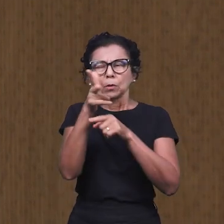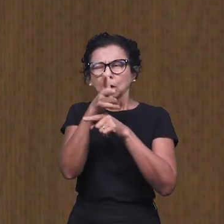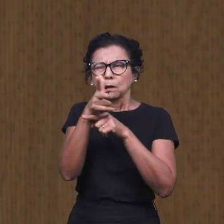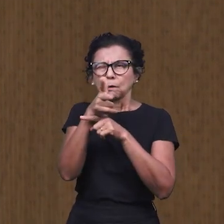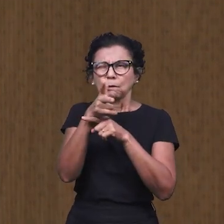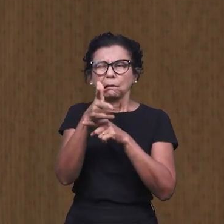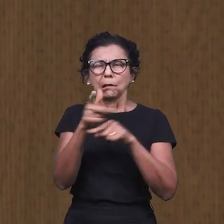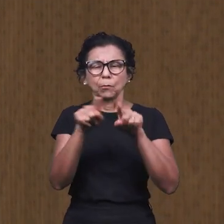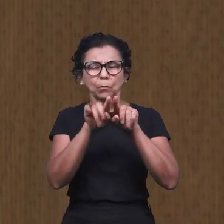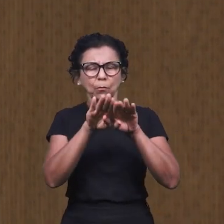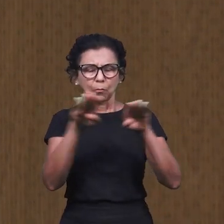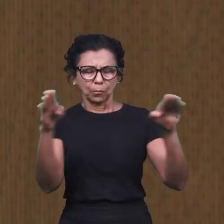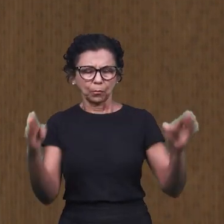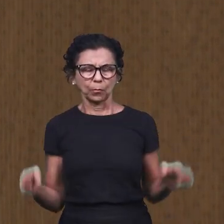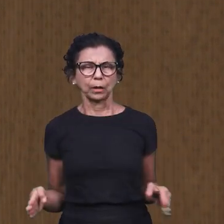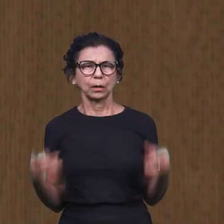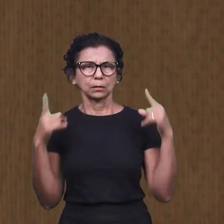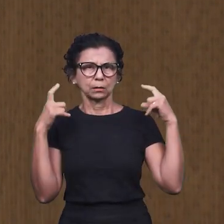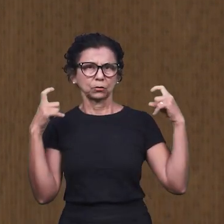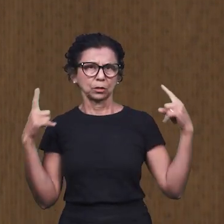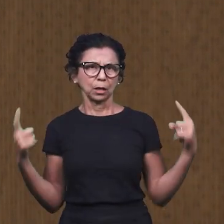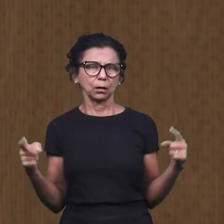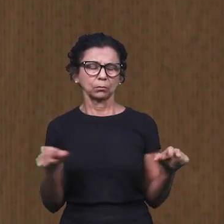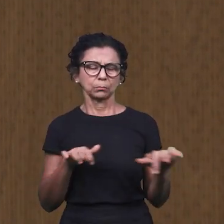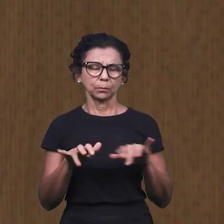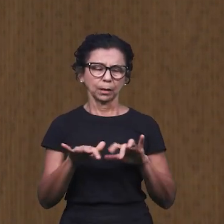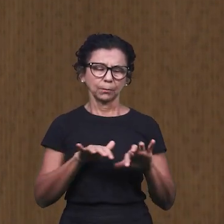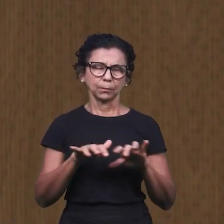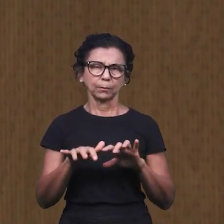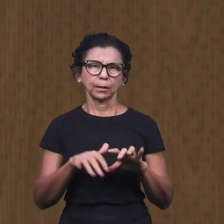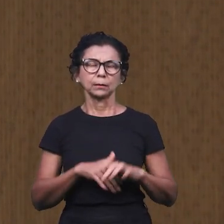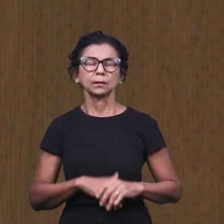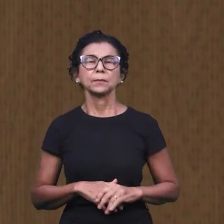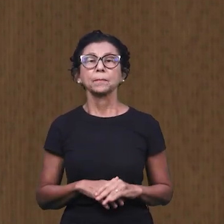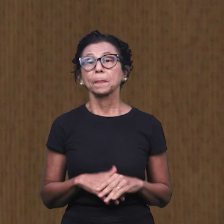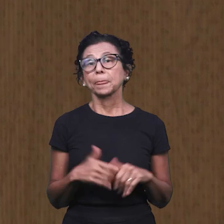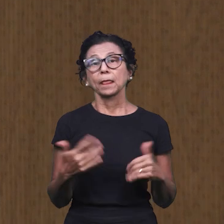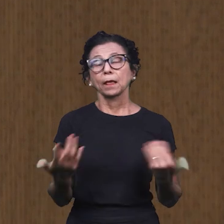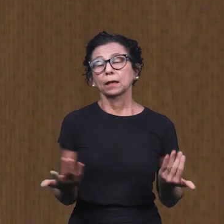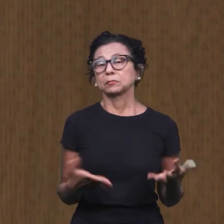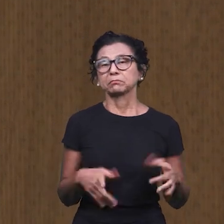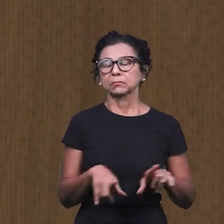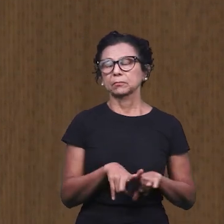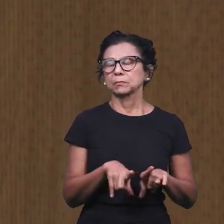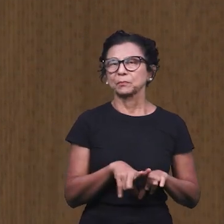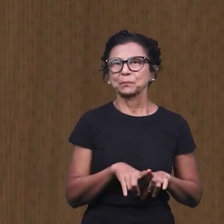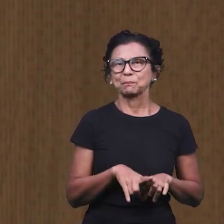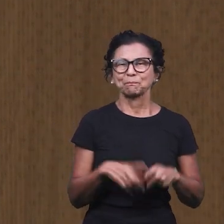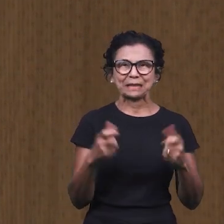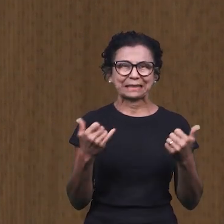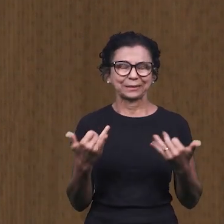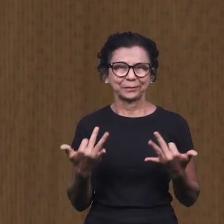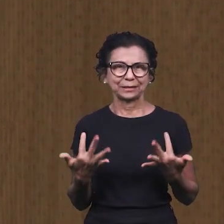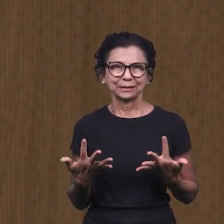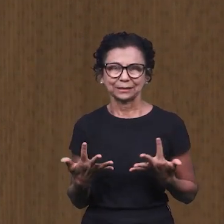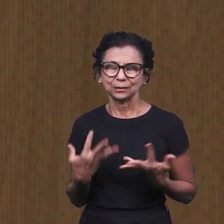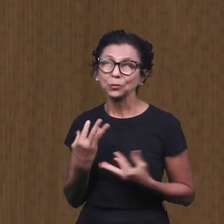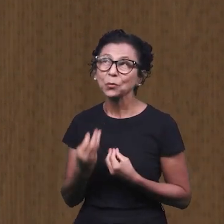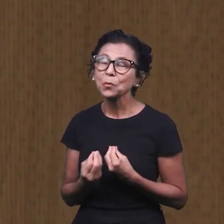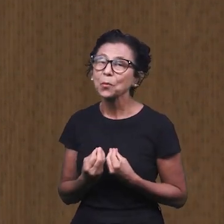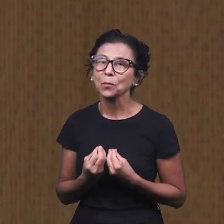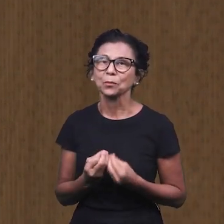que envolve muito custo, muita manutenção. Por quê? Porque olha só a diferença.